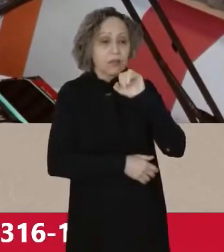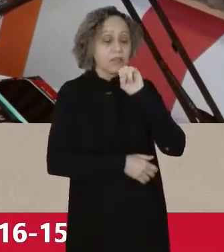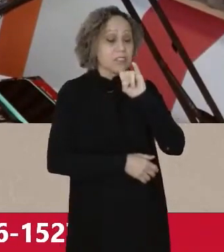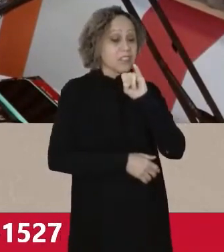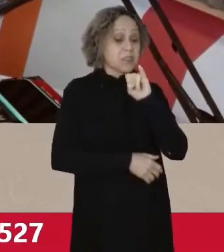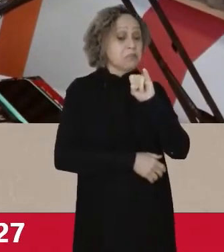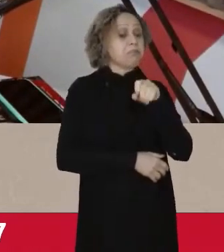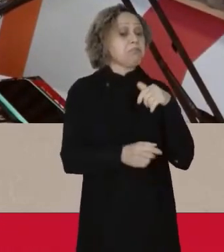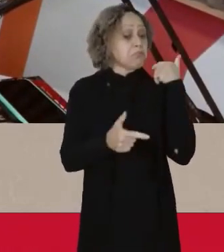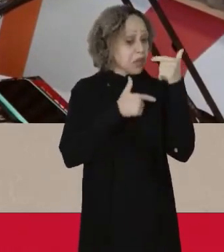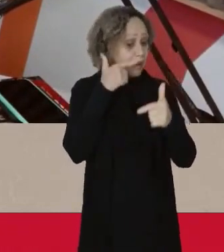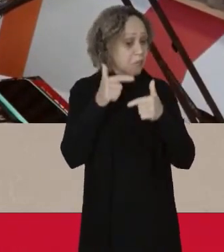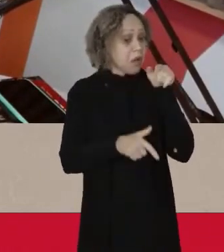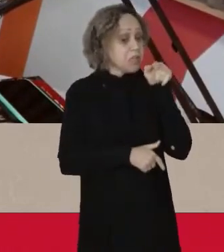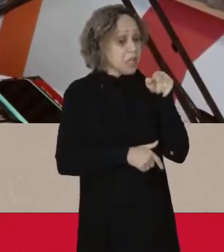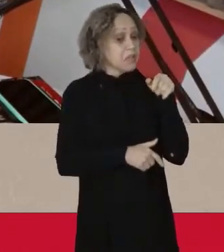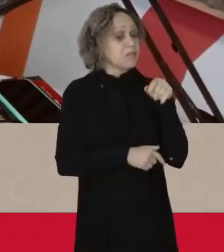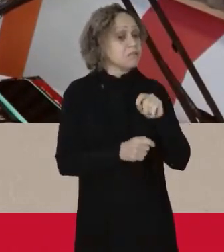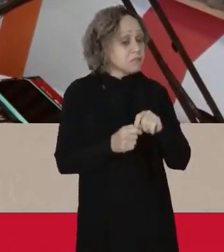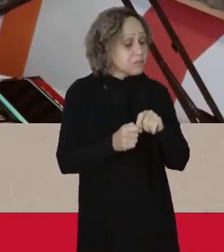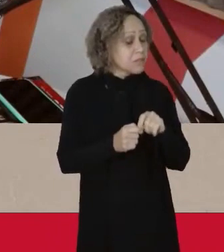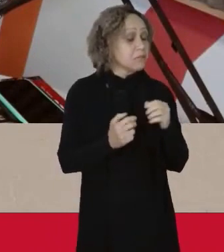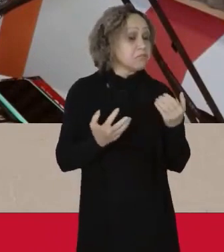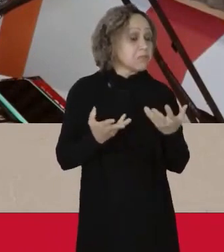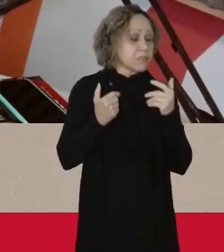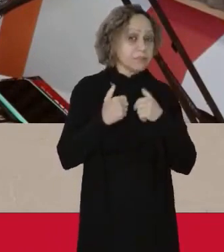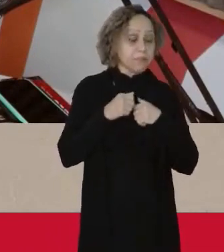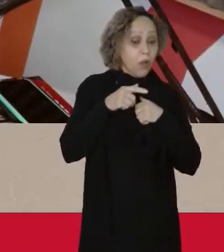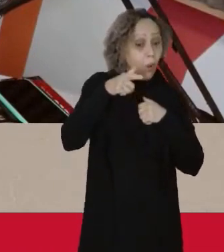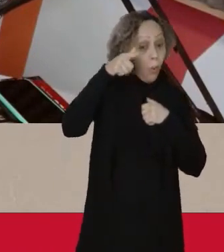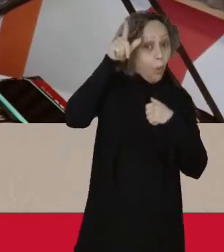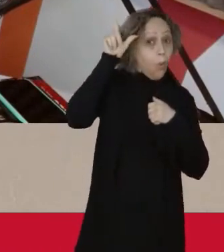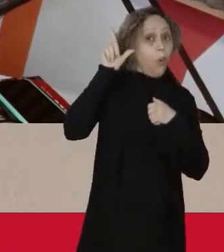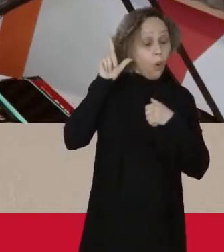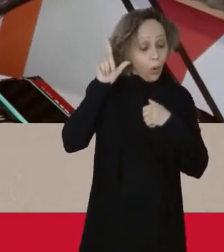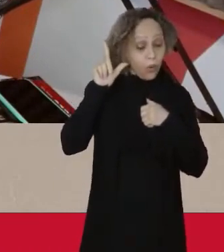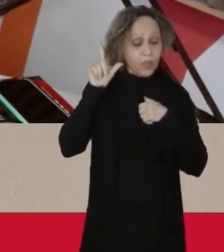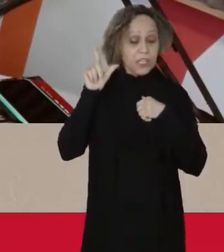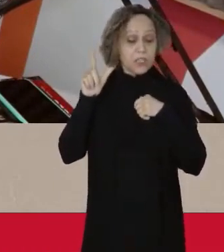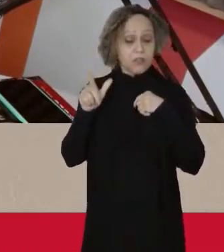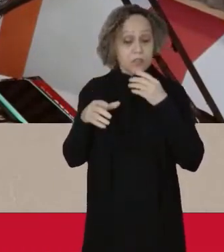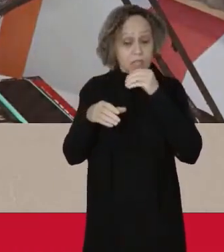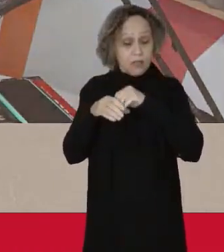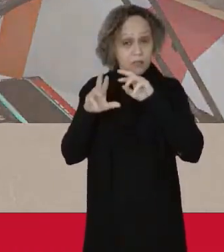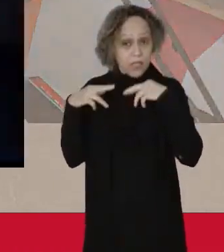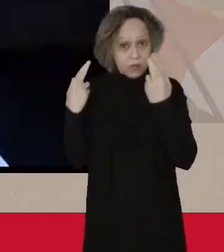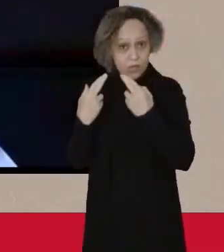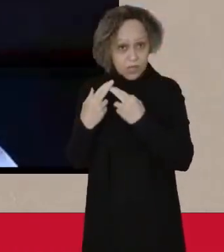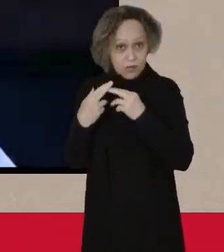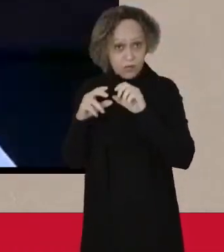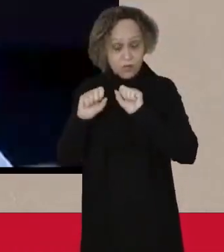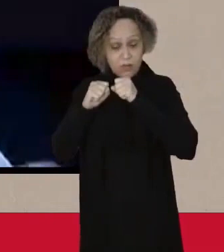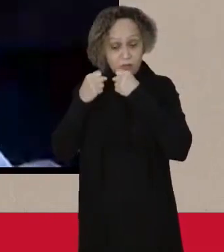coisa linda. Ontem eu vim do lançamento de uma frente parlamentar pela liberdade religiosa aqui na cidade de Niterói, ao